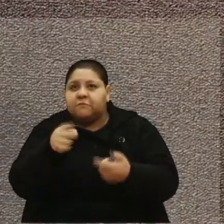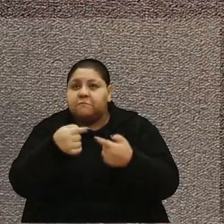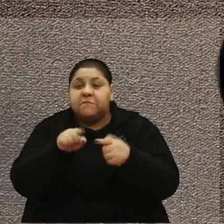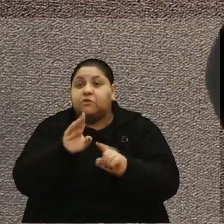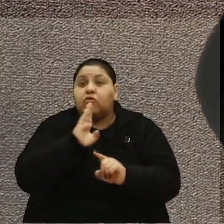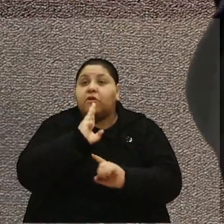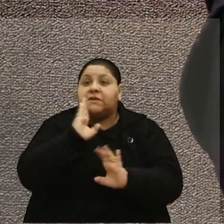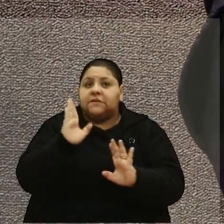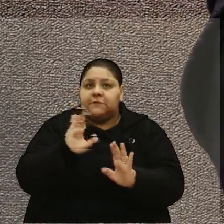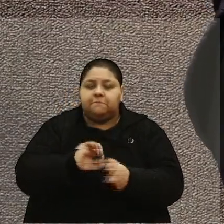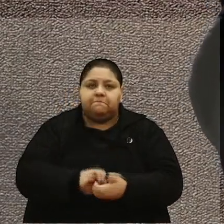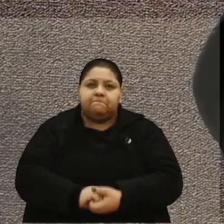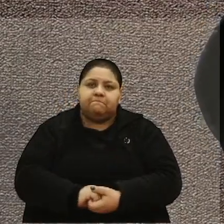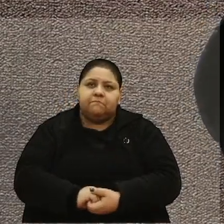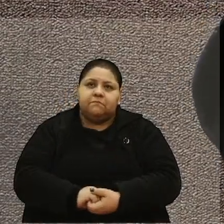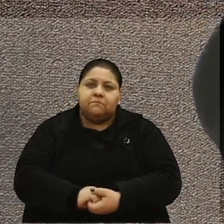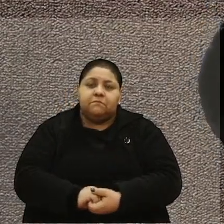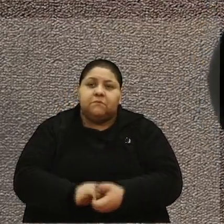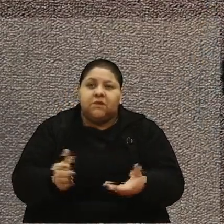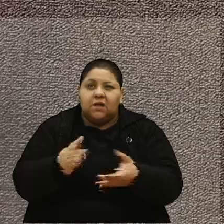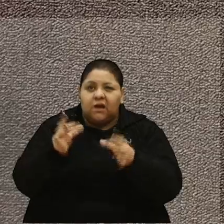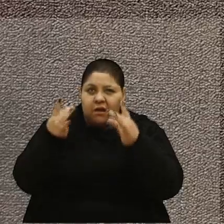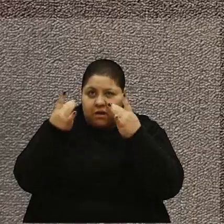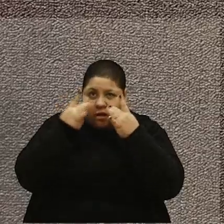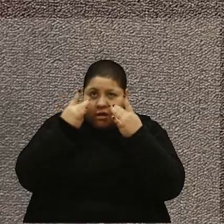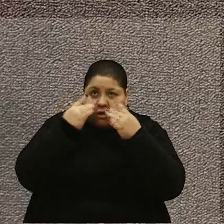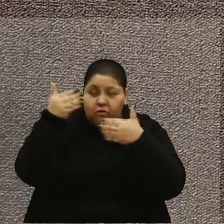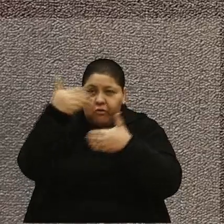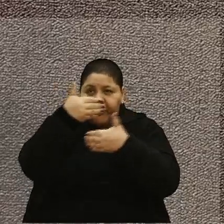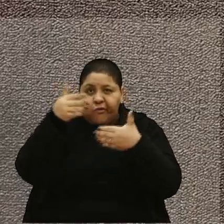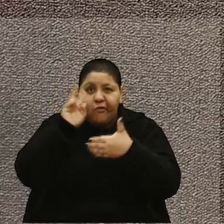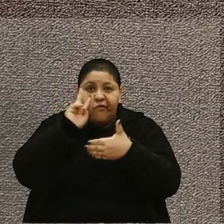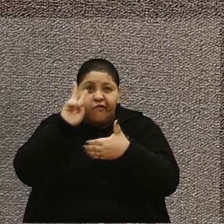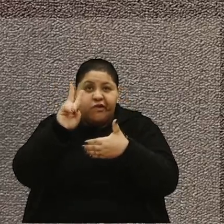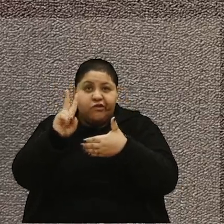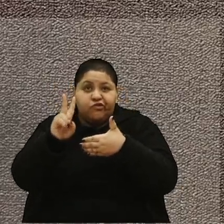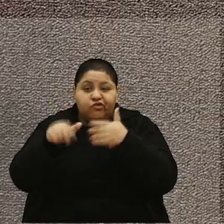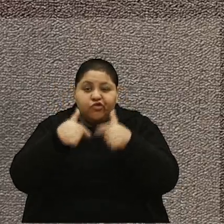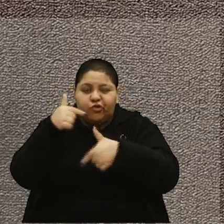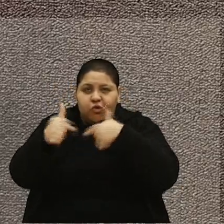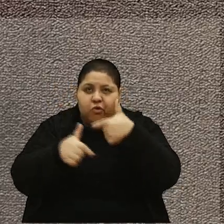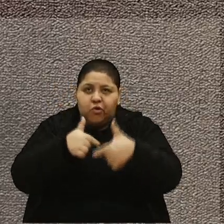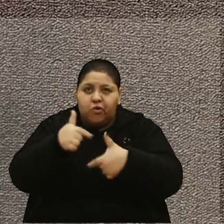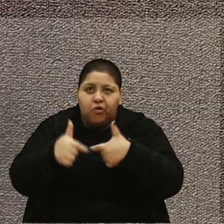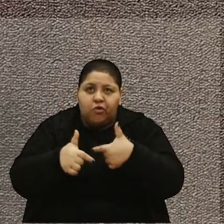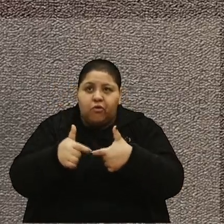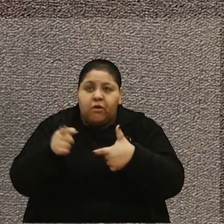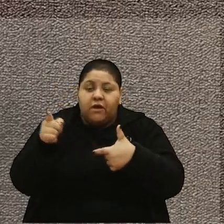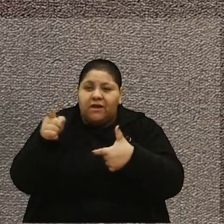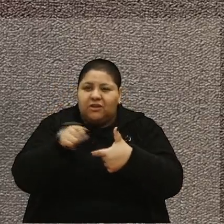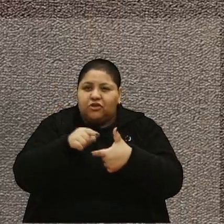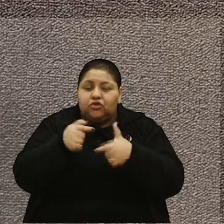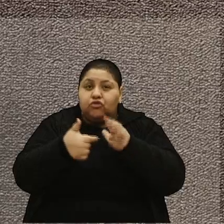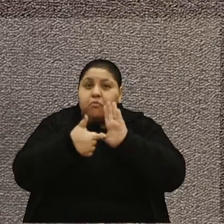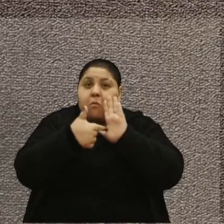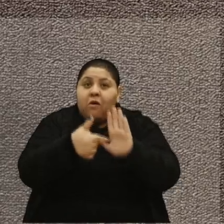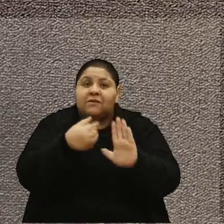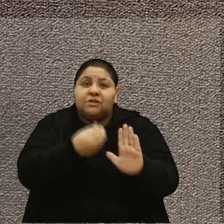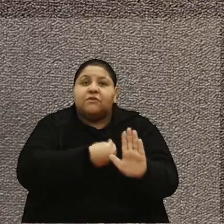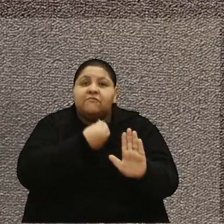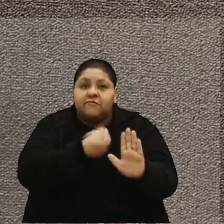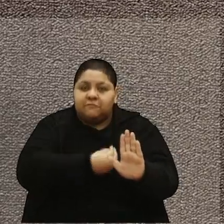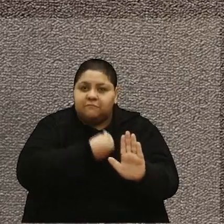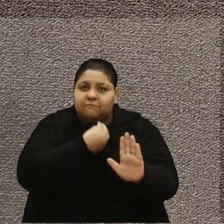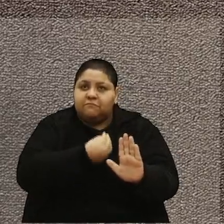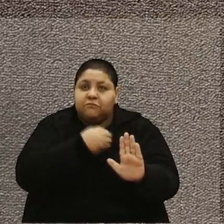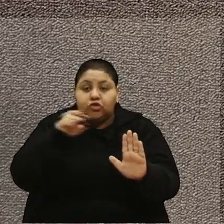conhecia. E prestando atenção ali nos seus slides, vendo a sua trajetória, certamente isso é o espelho da sua vida que